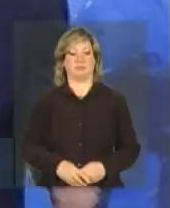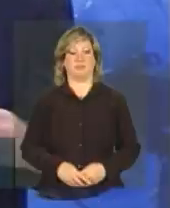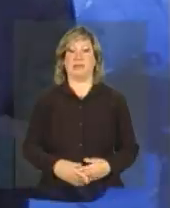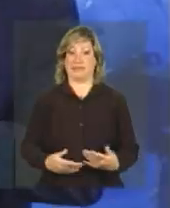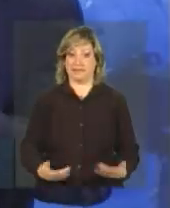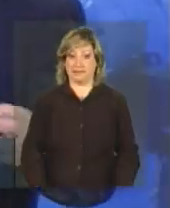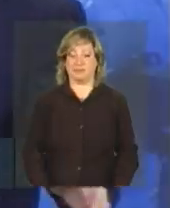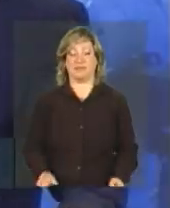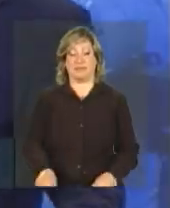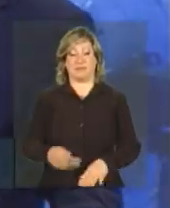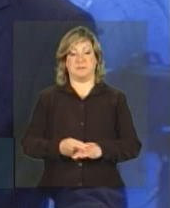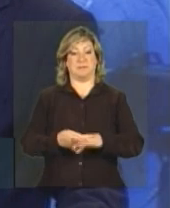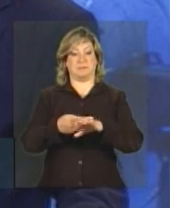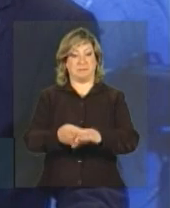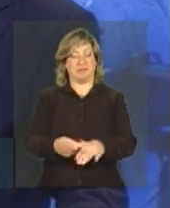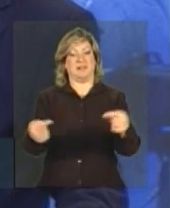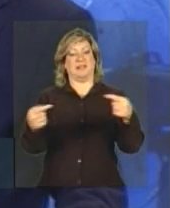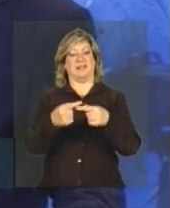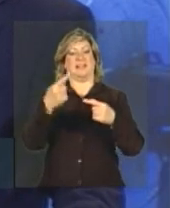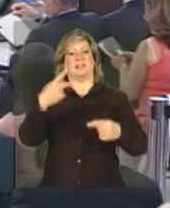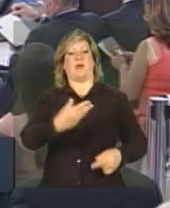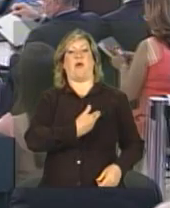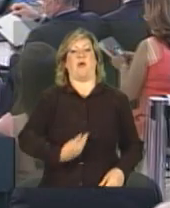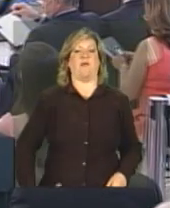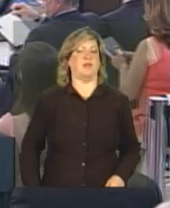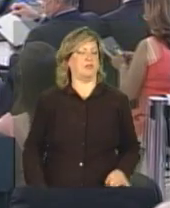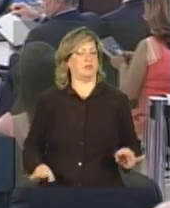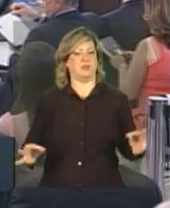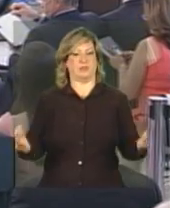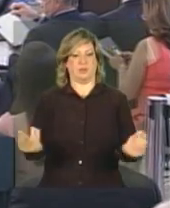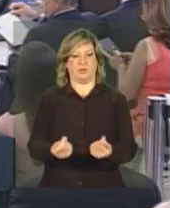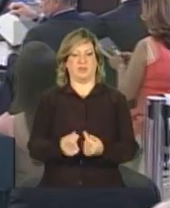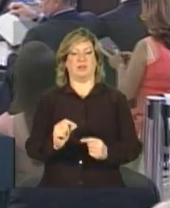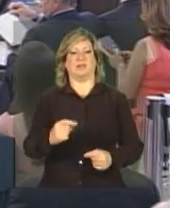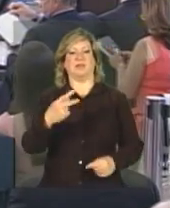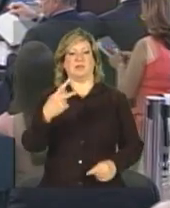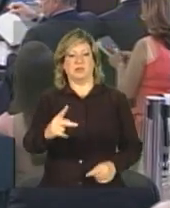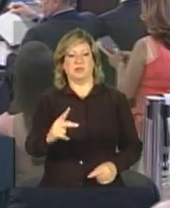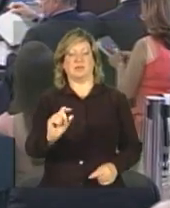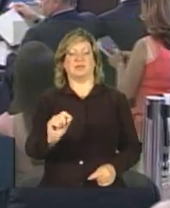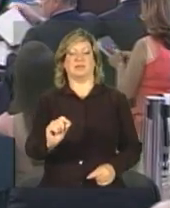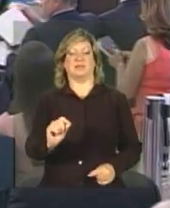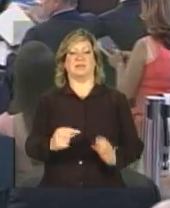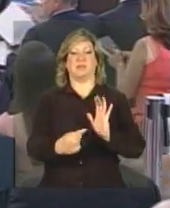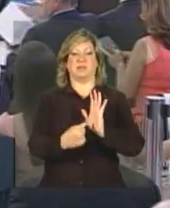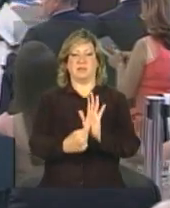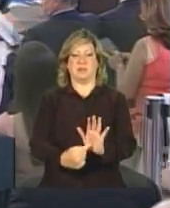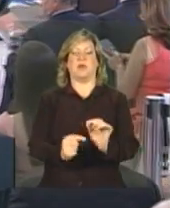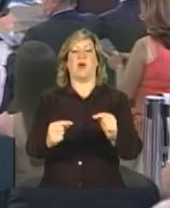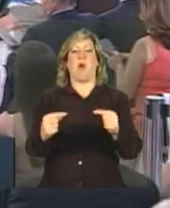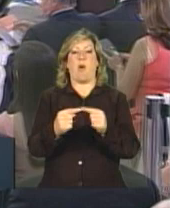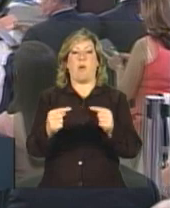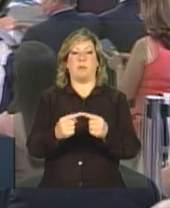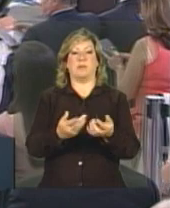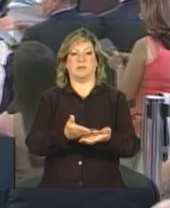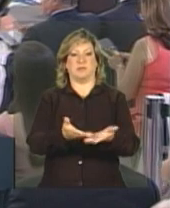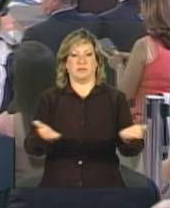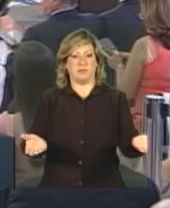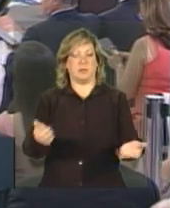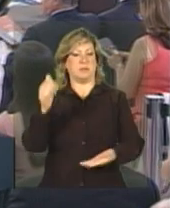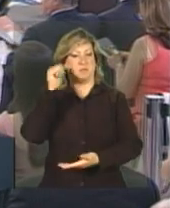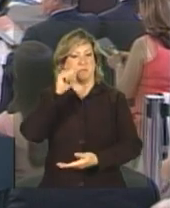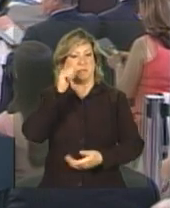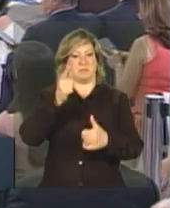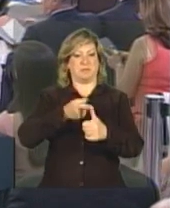Portanto, presidente, a premiação tem a cara do seu governo, em todos os sentidos. Tem a sua imagem e o significado que tem, nós temos a primeira